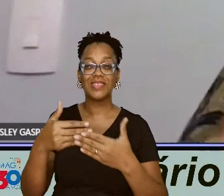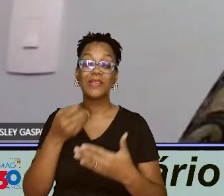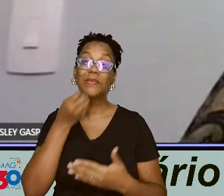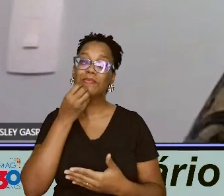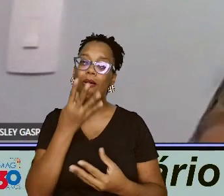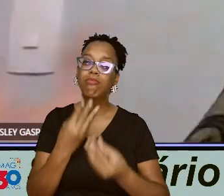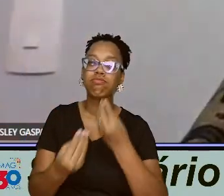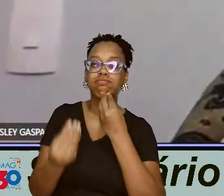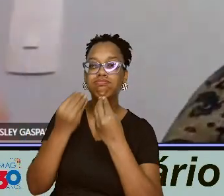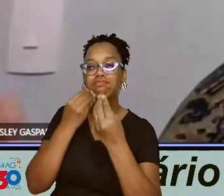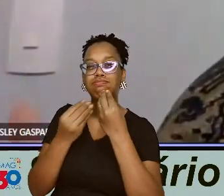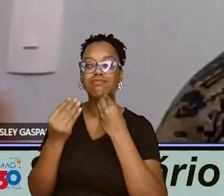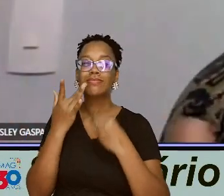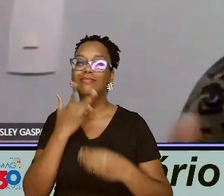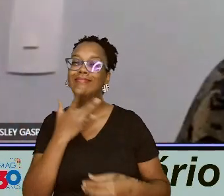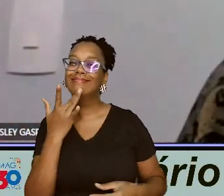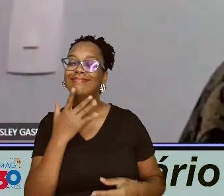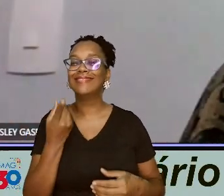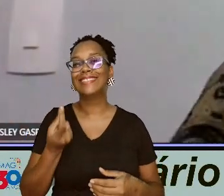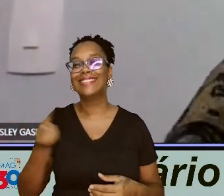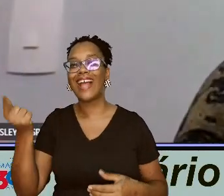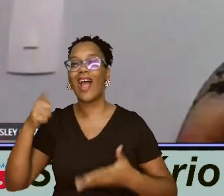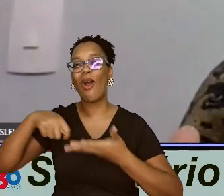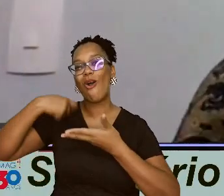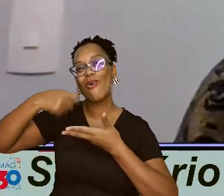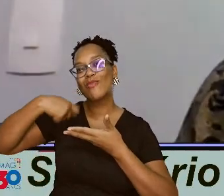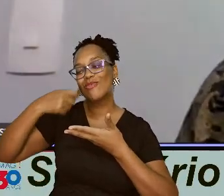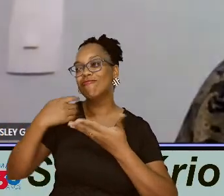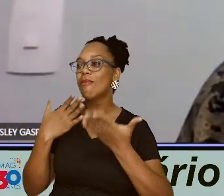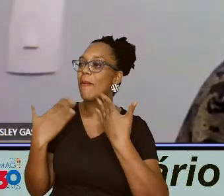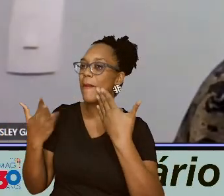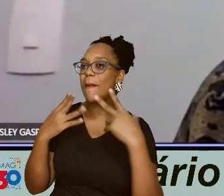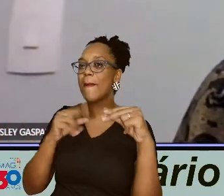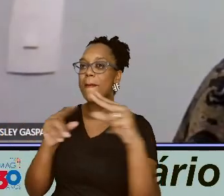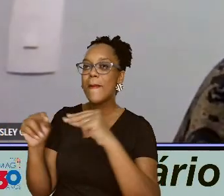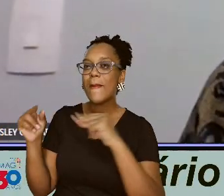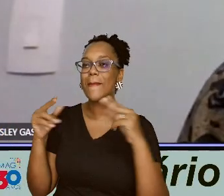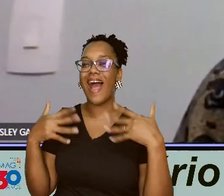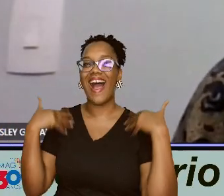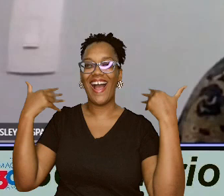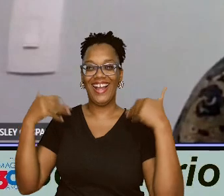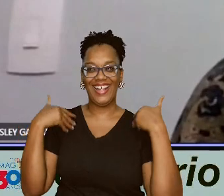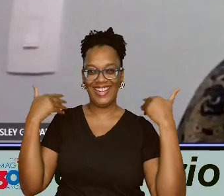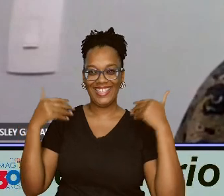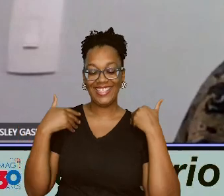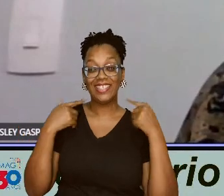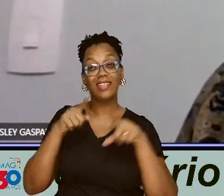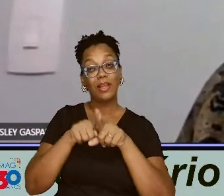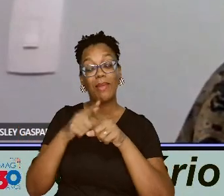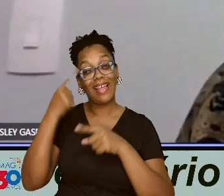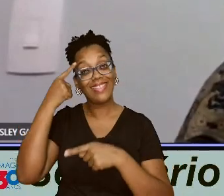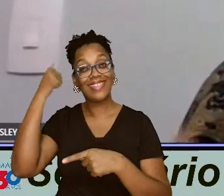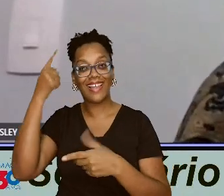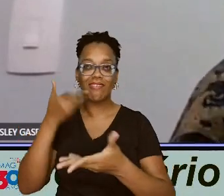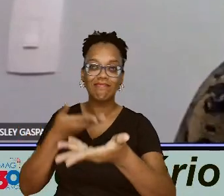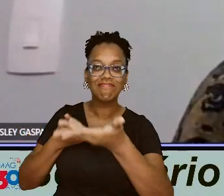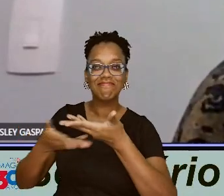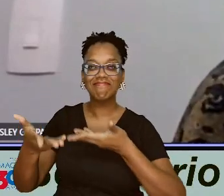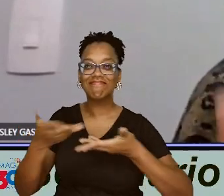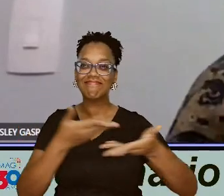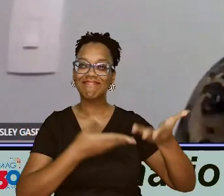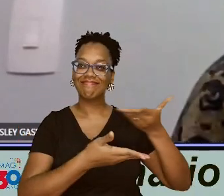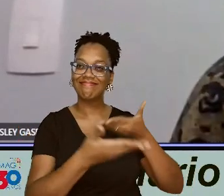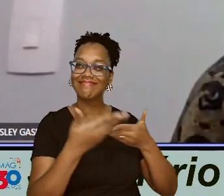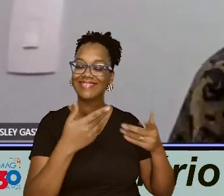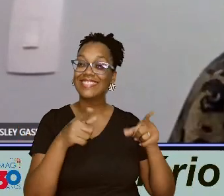lanche, era gostoso a gente sair para almoçar, porque aí a gente descontraía e trocava ideias, né? E também